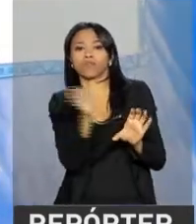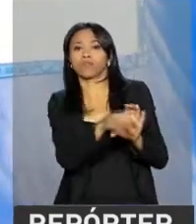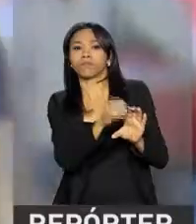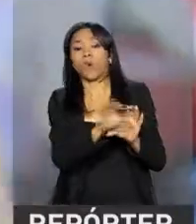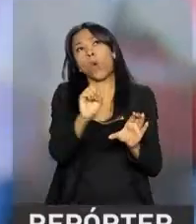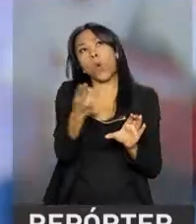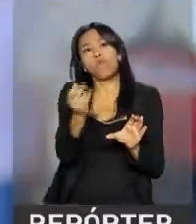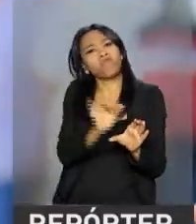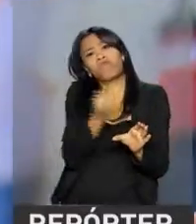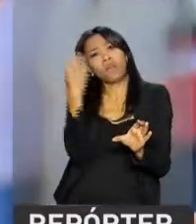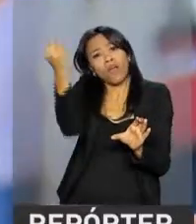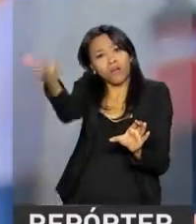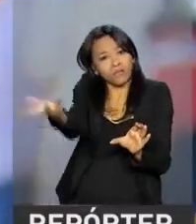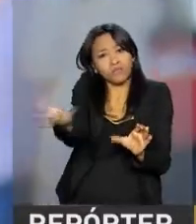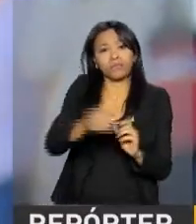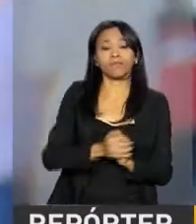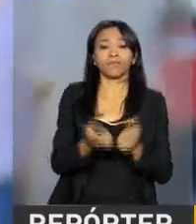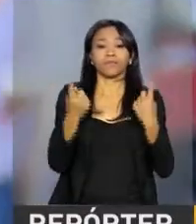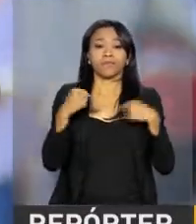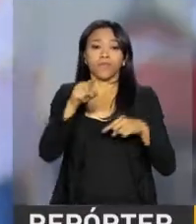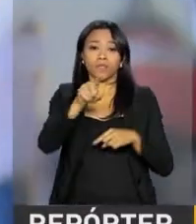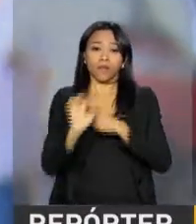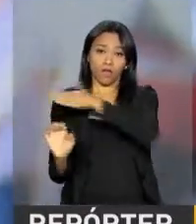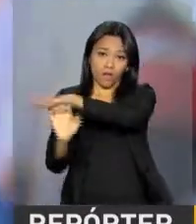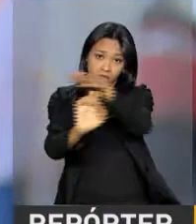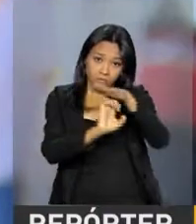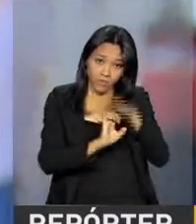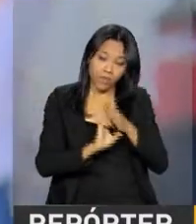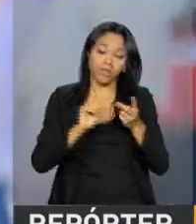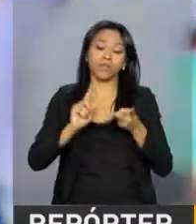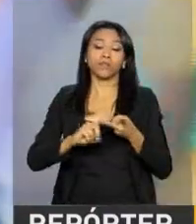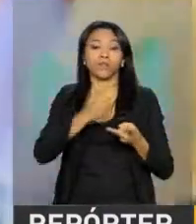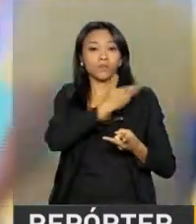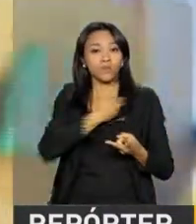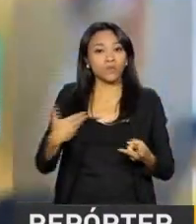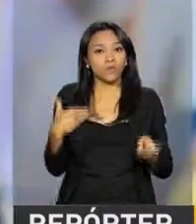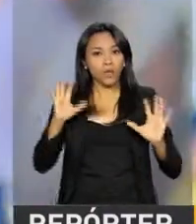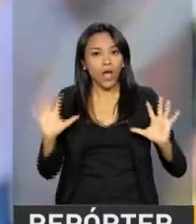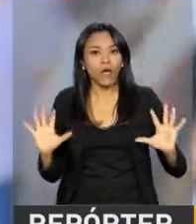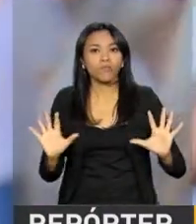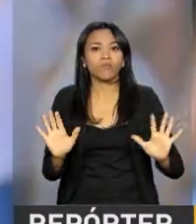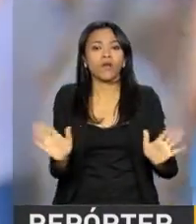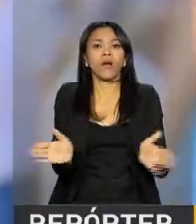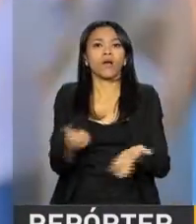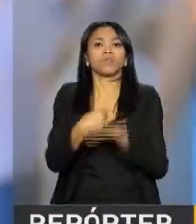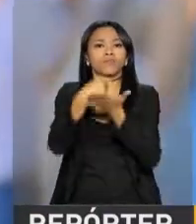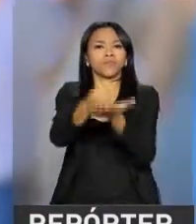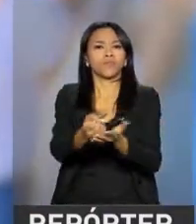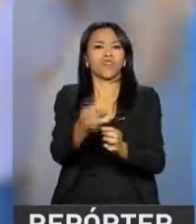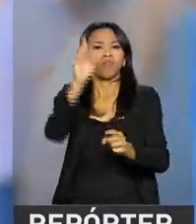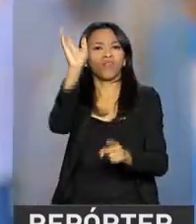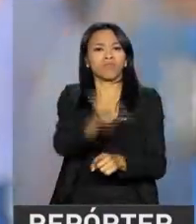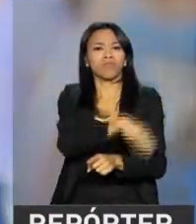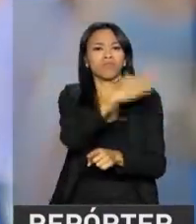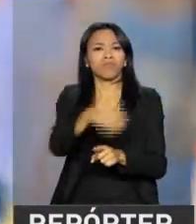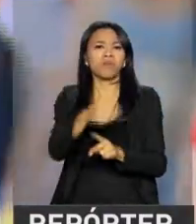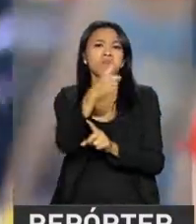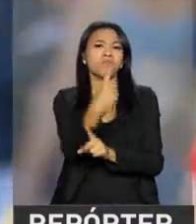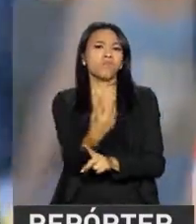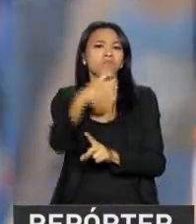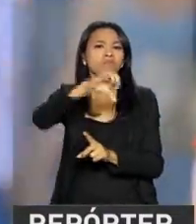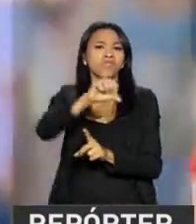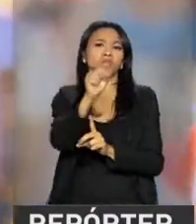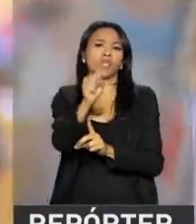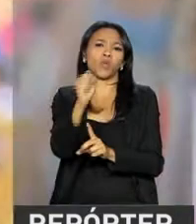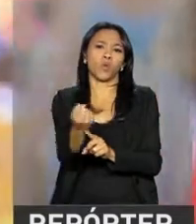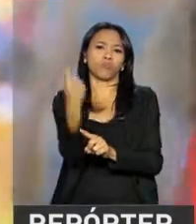viagem a contribuição das empresas e do serviço público para o pis/pasep deixou de existir a partir de 1988